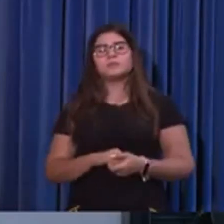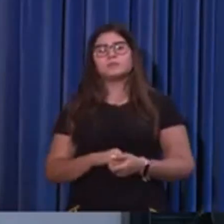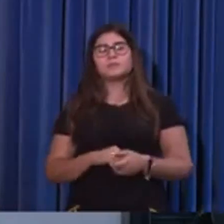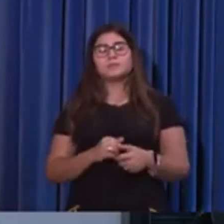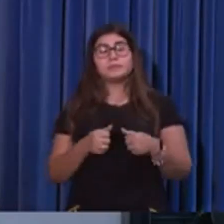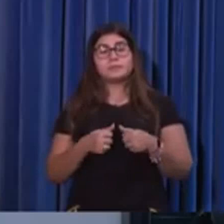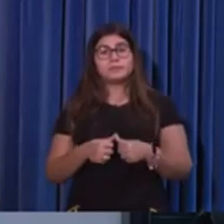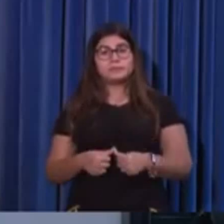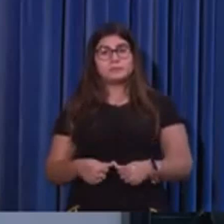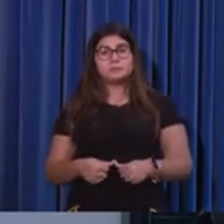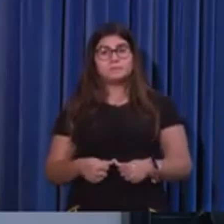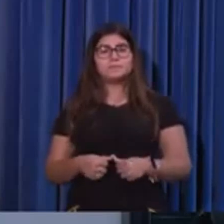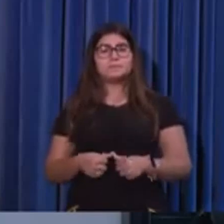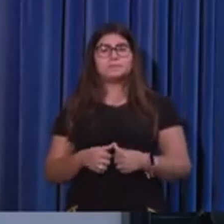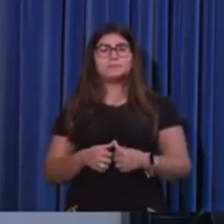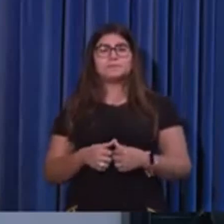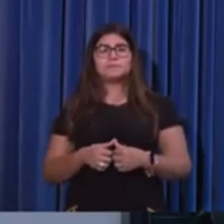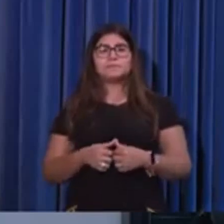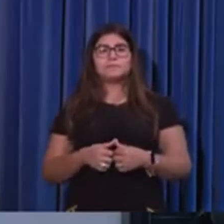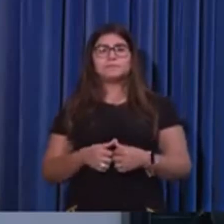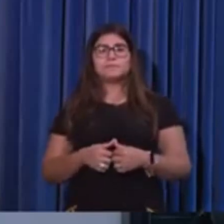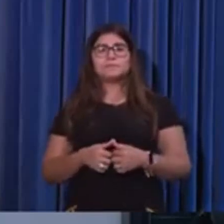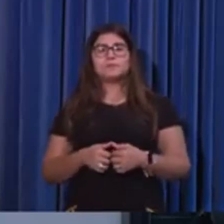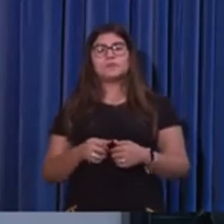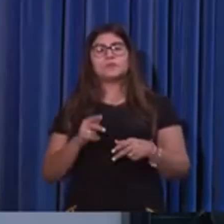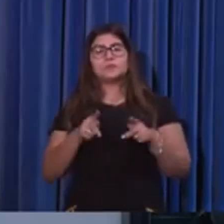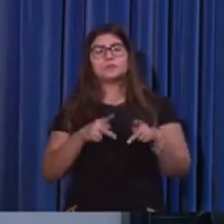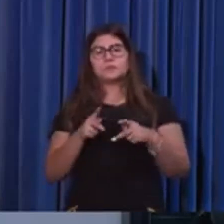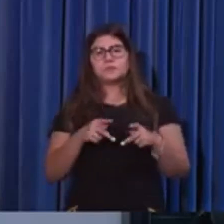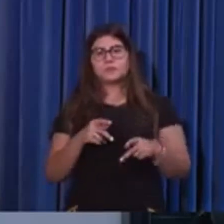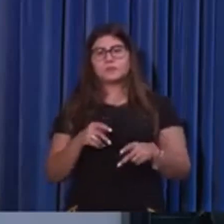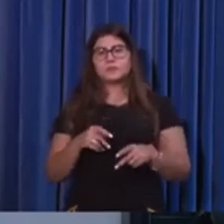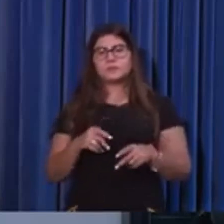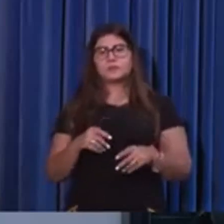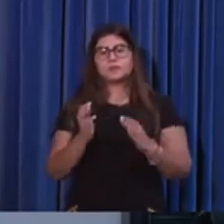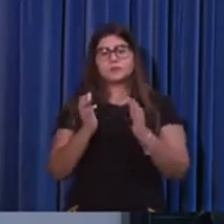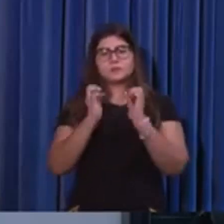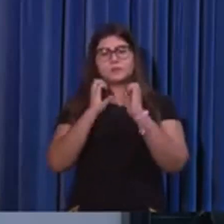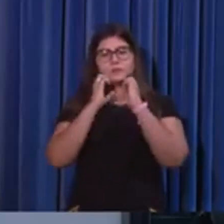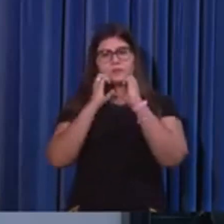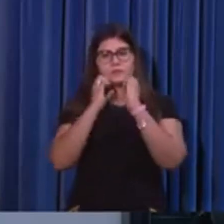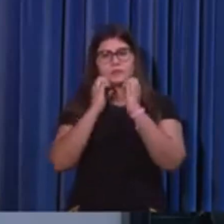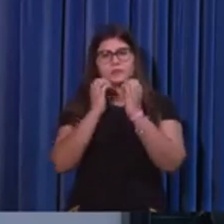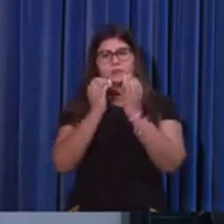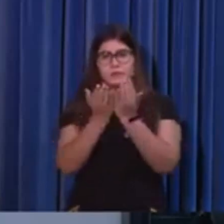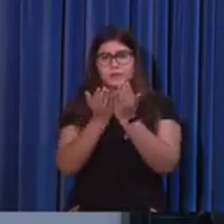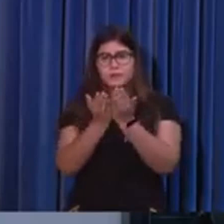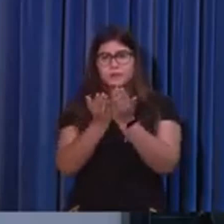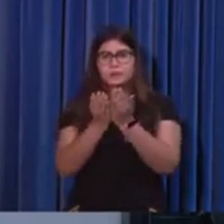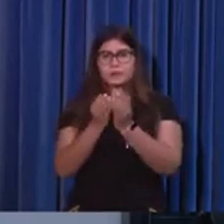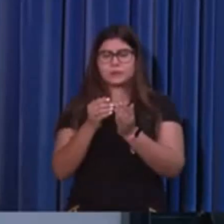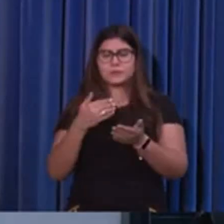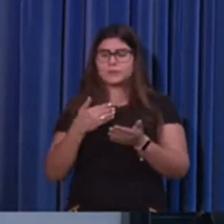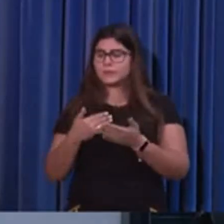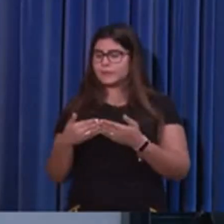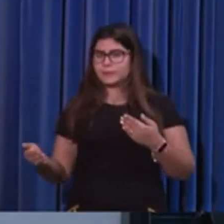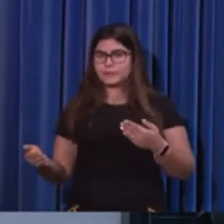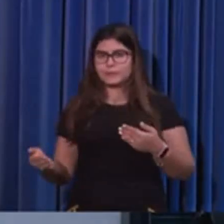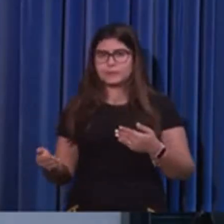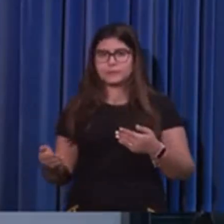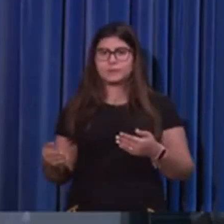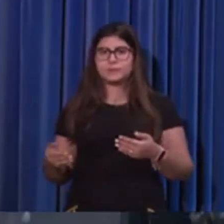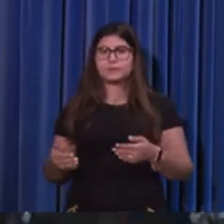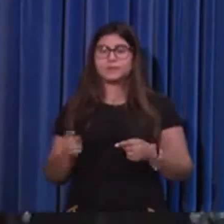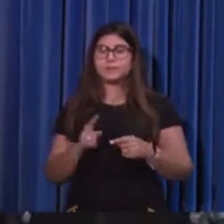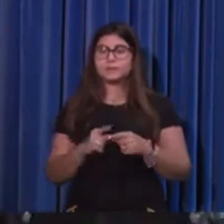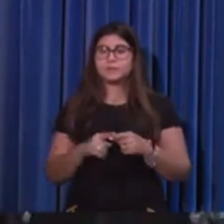pouco... o povo evangélico brasileiro está perdido quanto a entender que a adoração não se